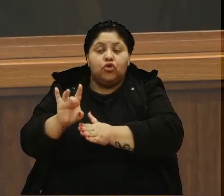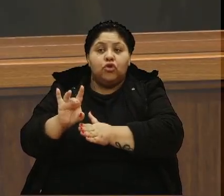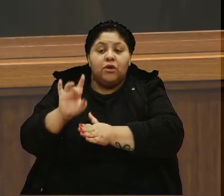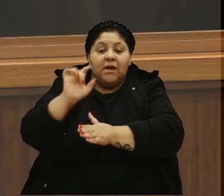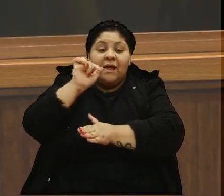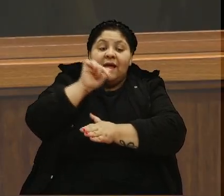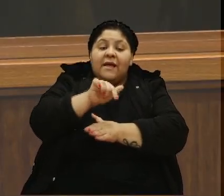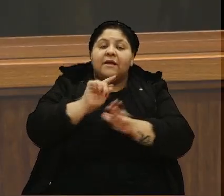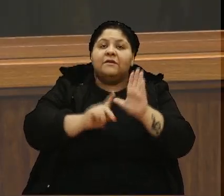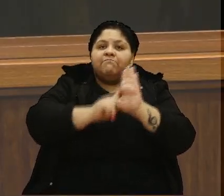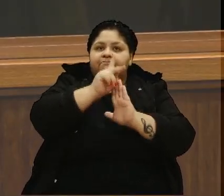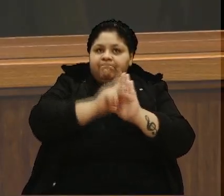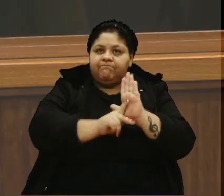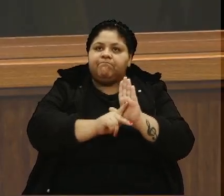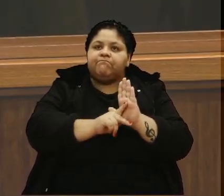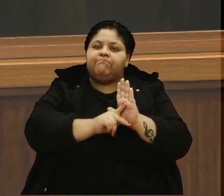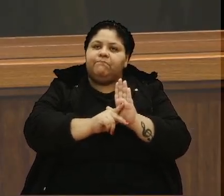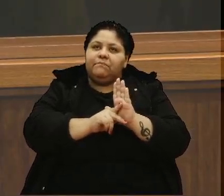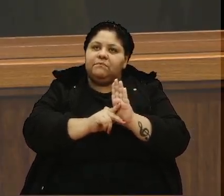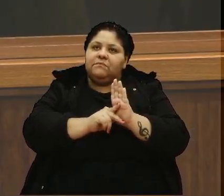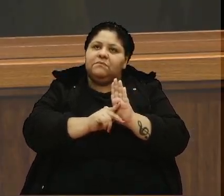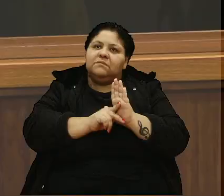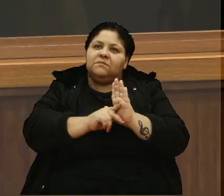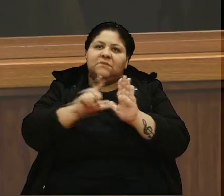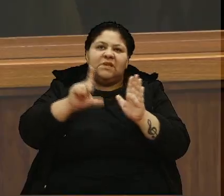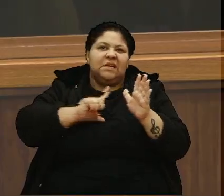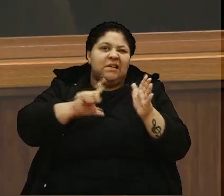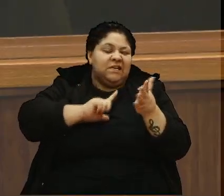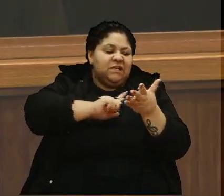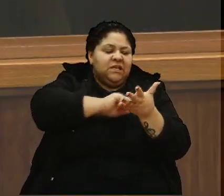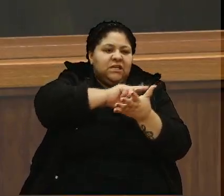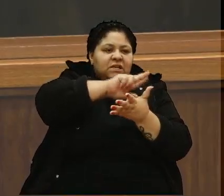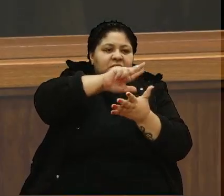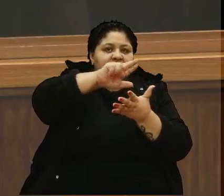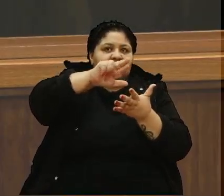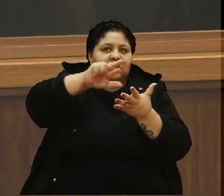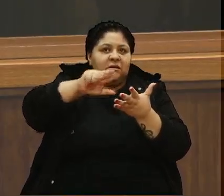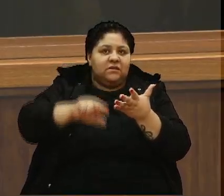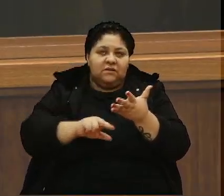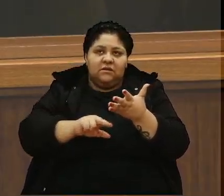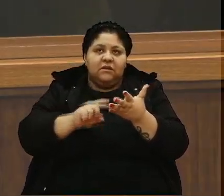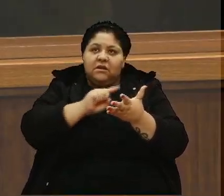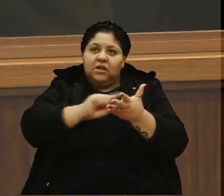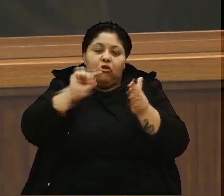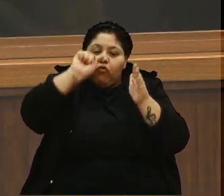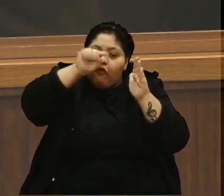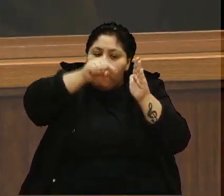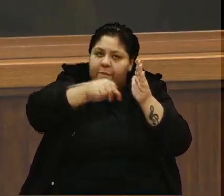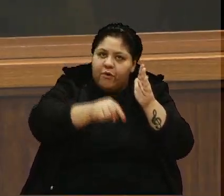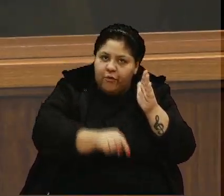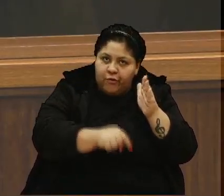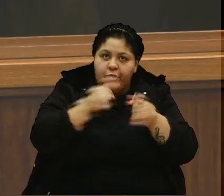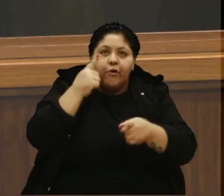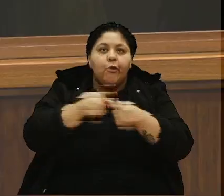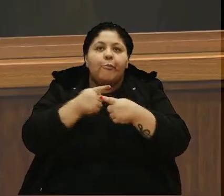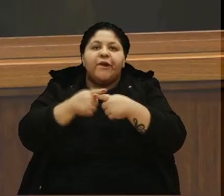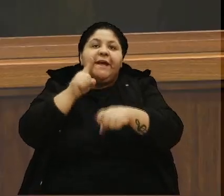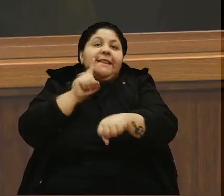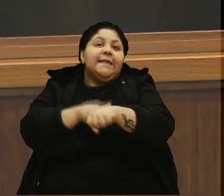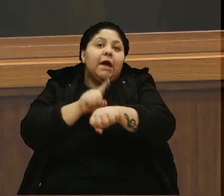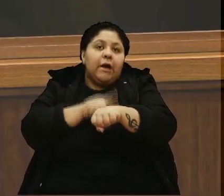este projeto, ele tem várias questões que é colocado aqui que eu não vou me deter por causa do